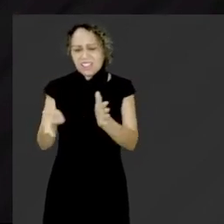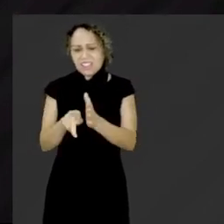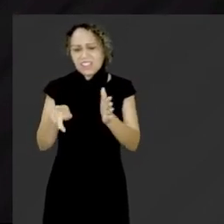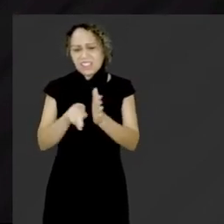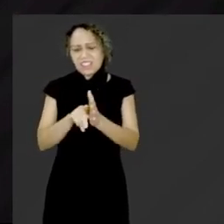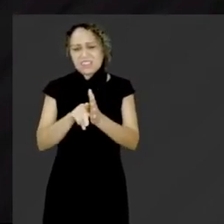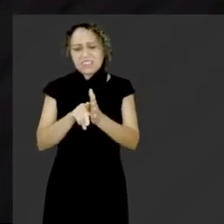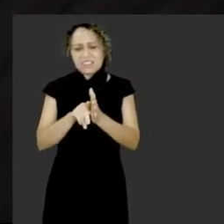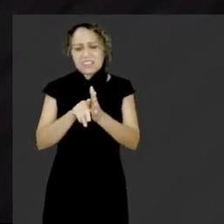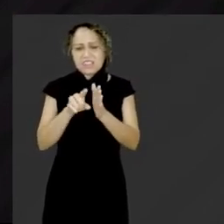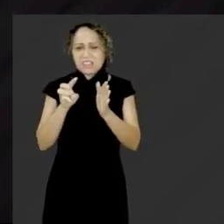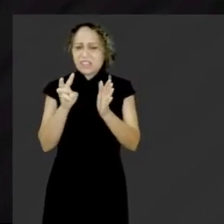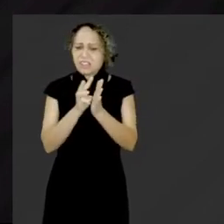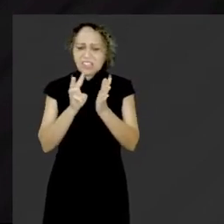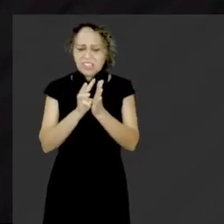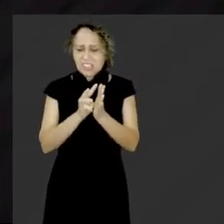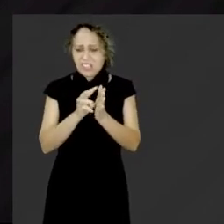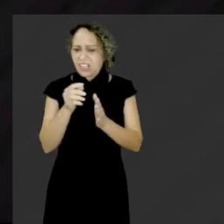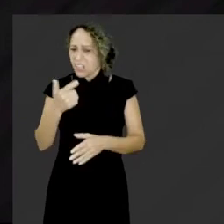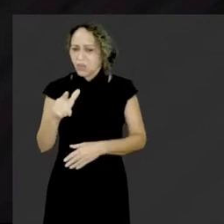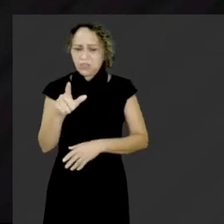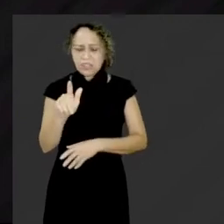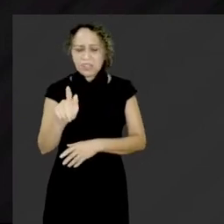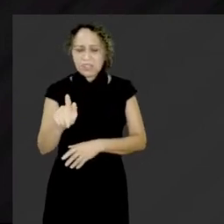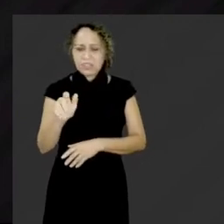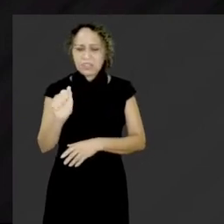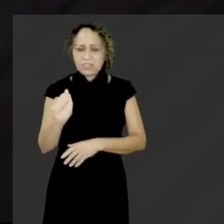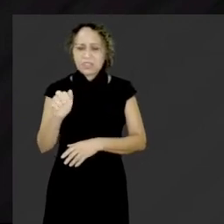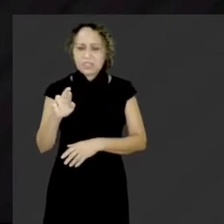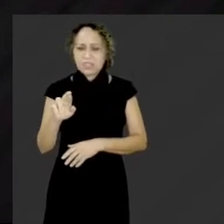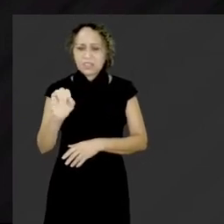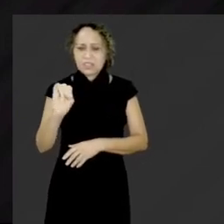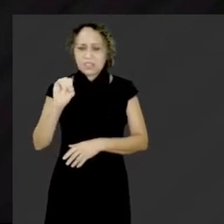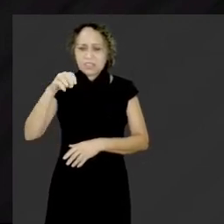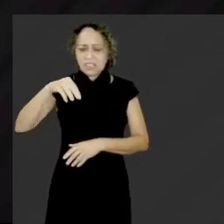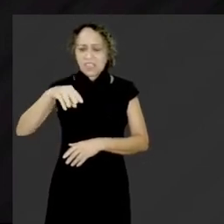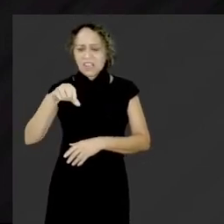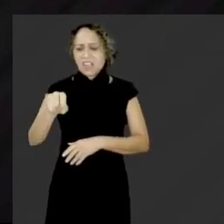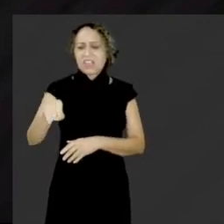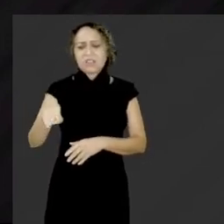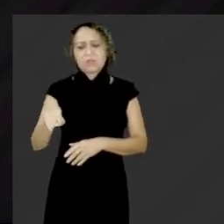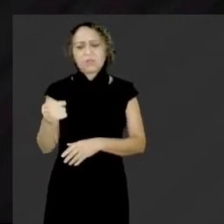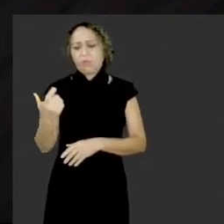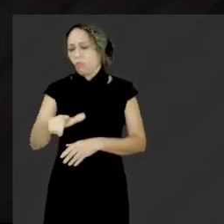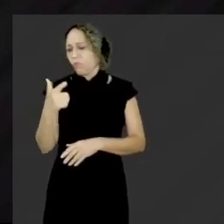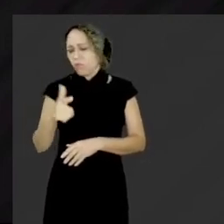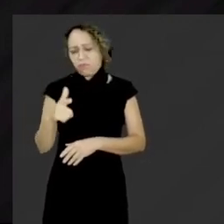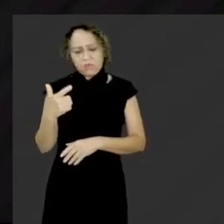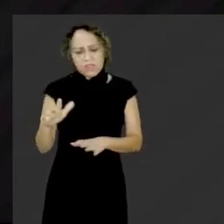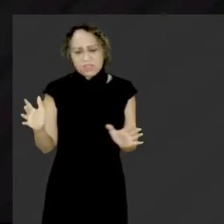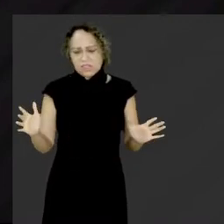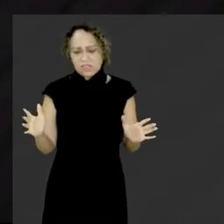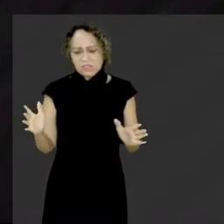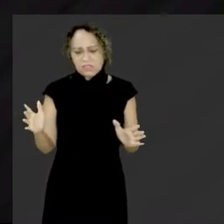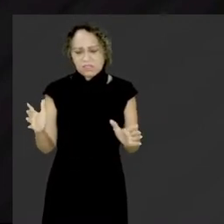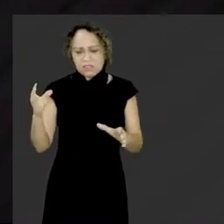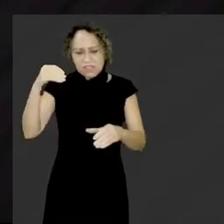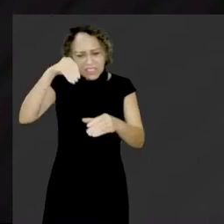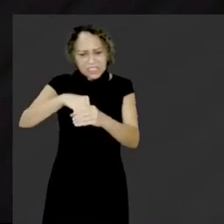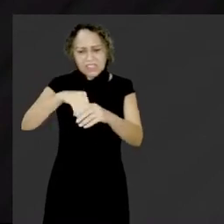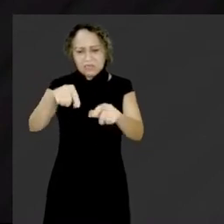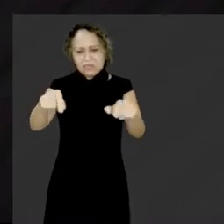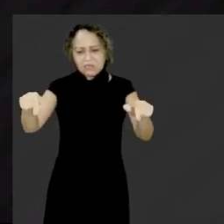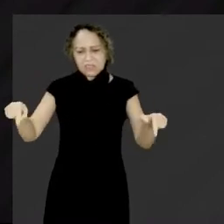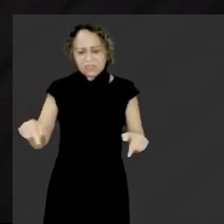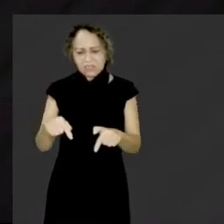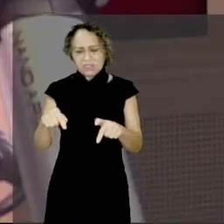importante para a humanidade cuidar da floresta amazônica do que tentar achar um pouco de ouro nas terras indígenas. Agora a gente precisa falar de assuntos caros